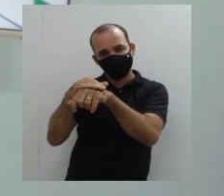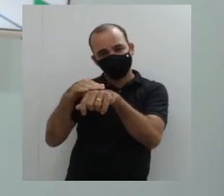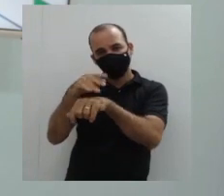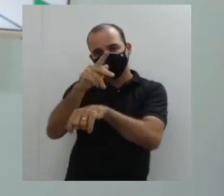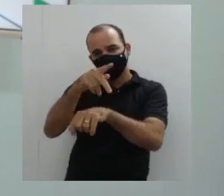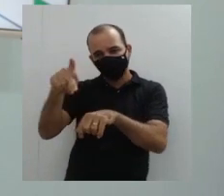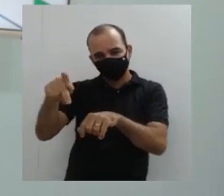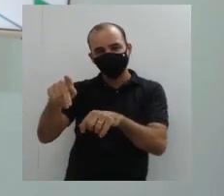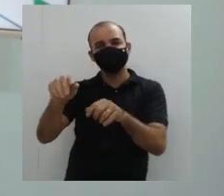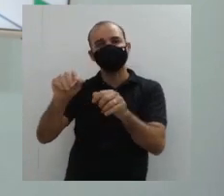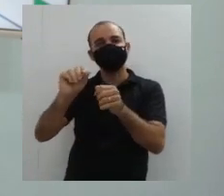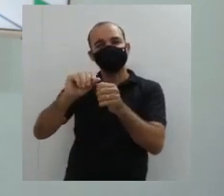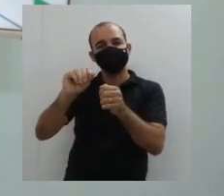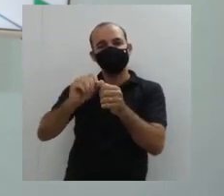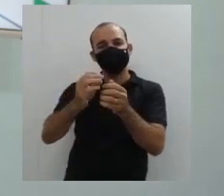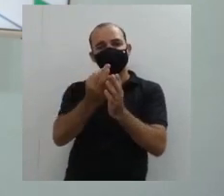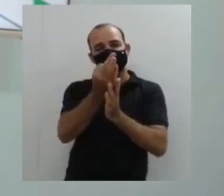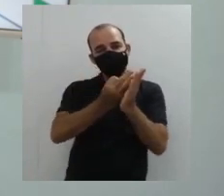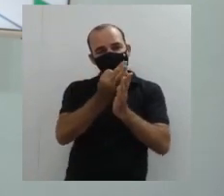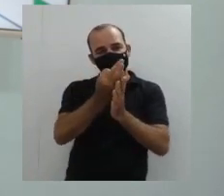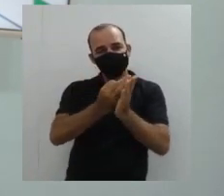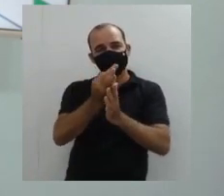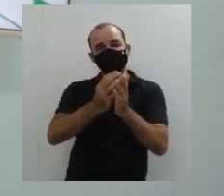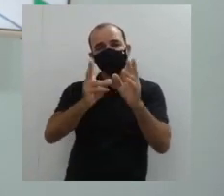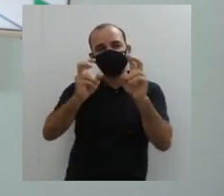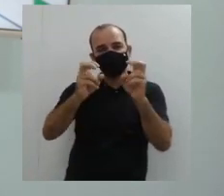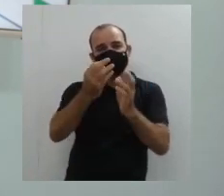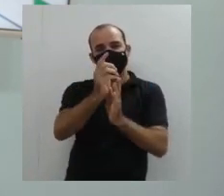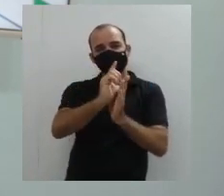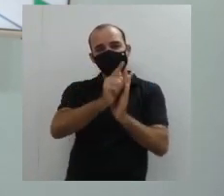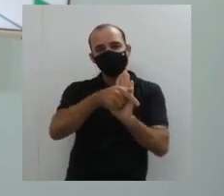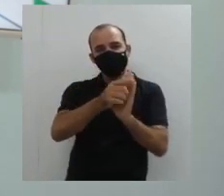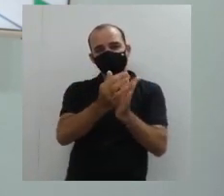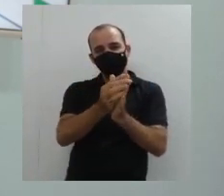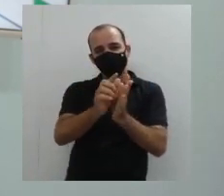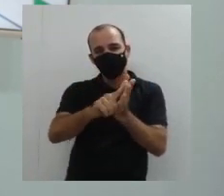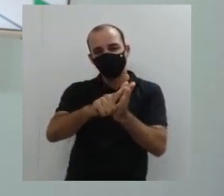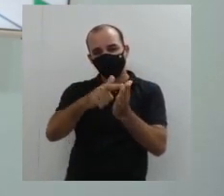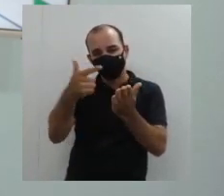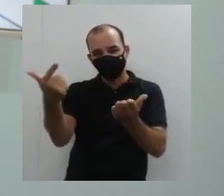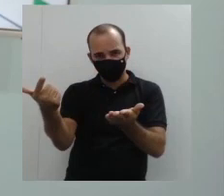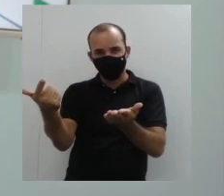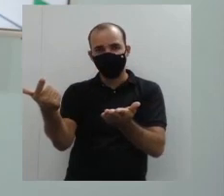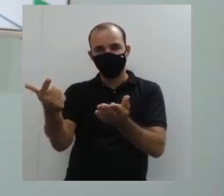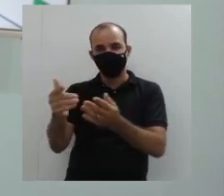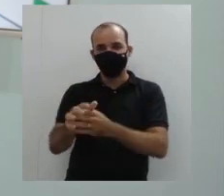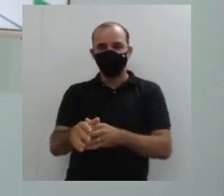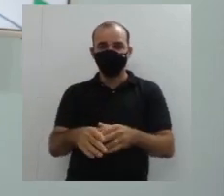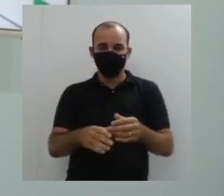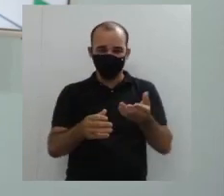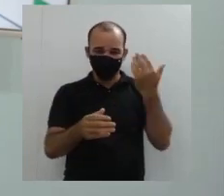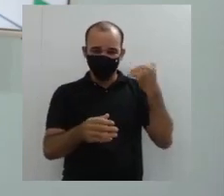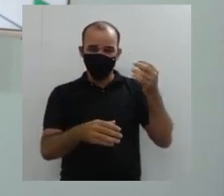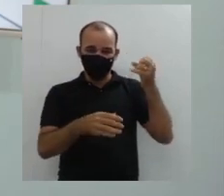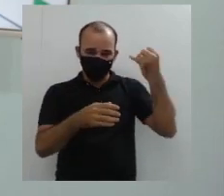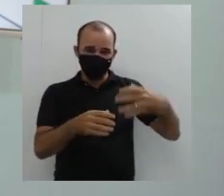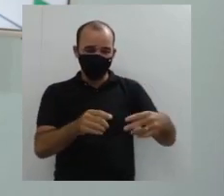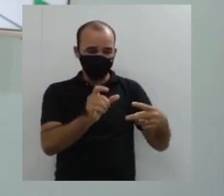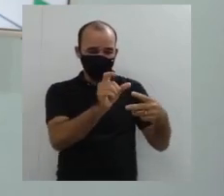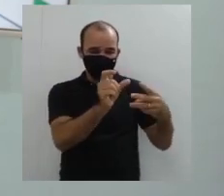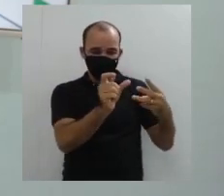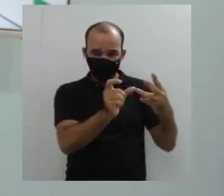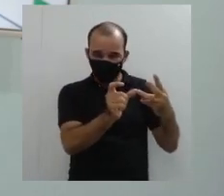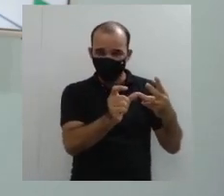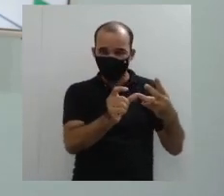de teor jornalístico? Lembram daquela palavrinha lá do nosso tema? Semiose, semiótica. O que é